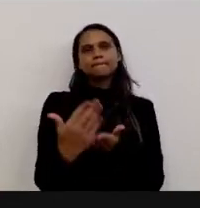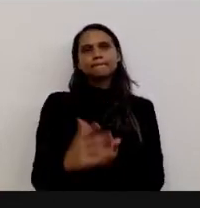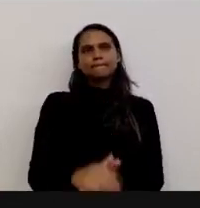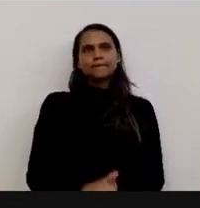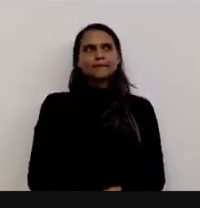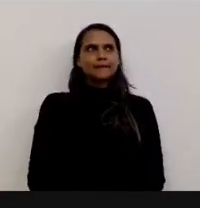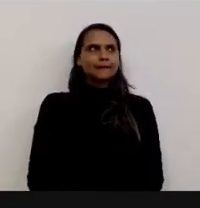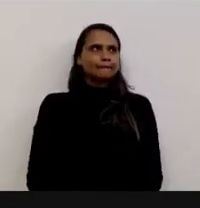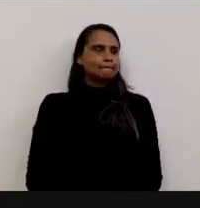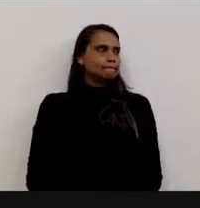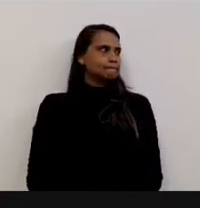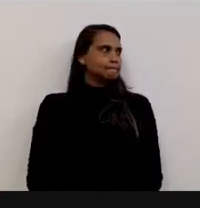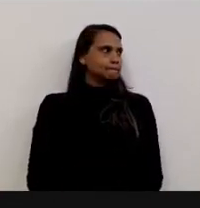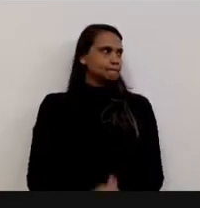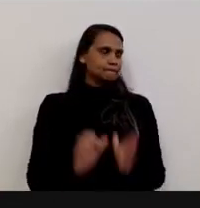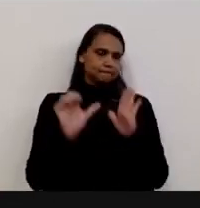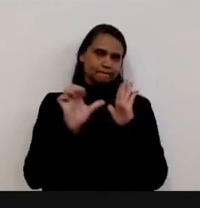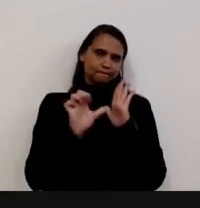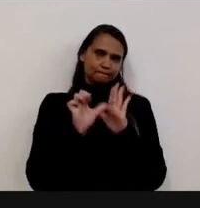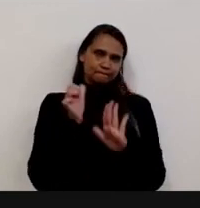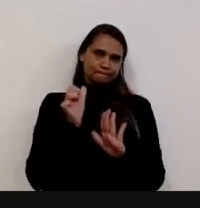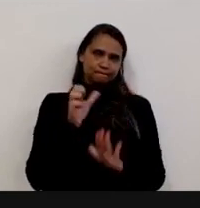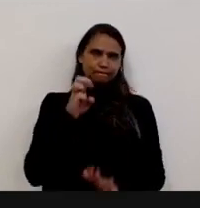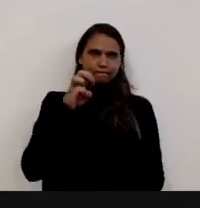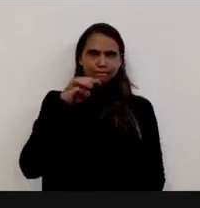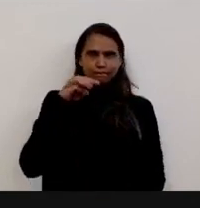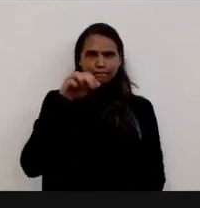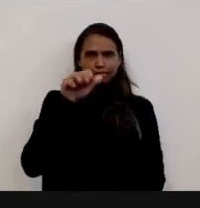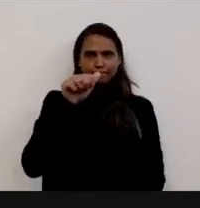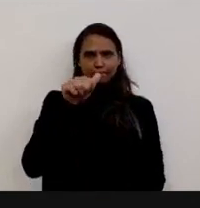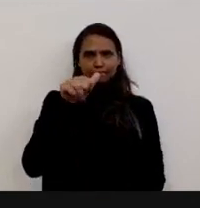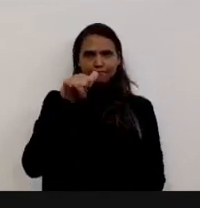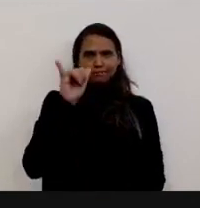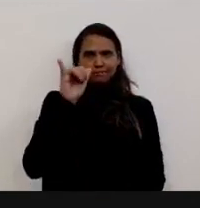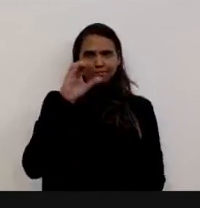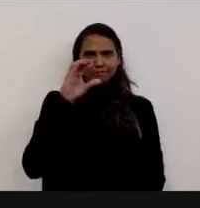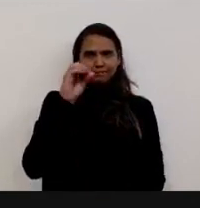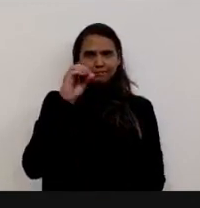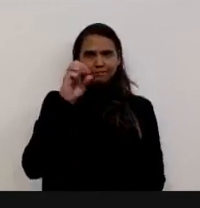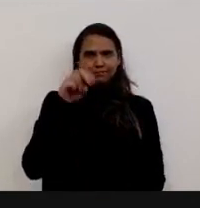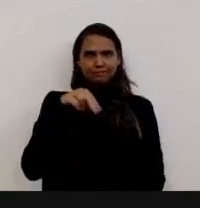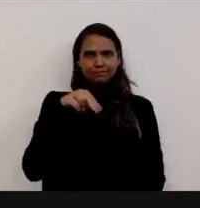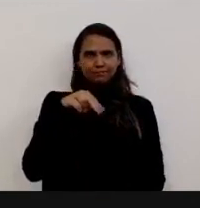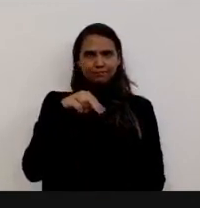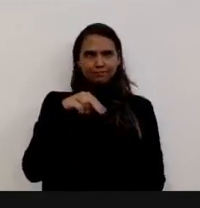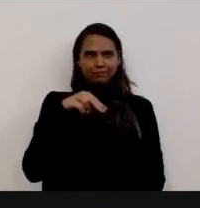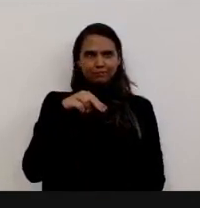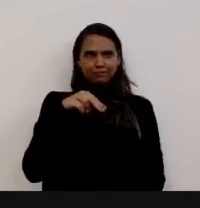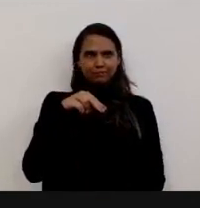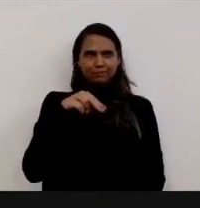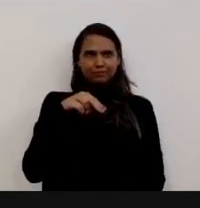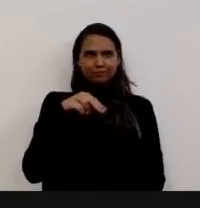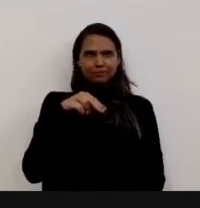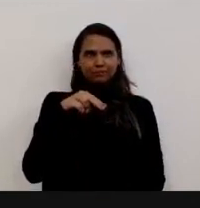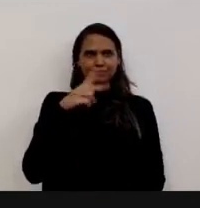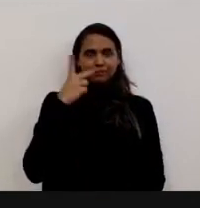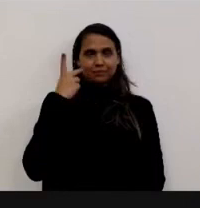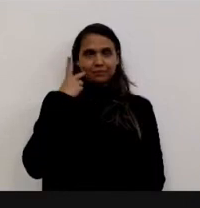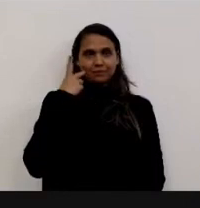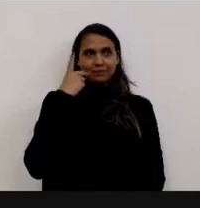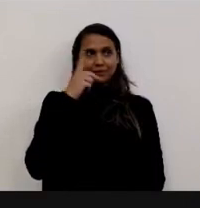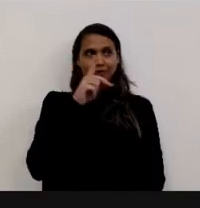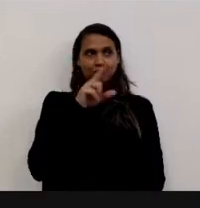Ixi, a primeira pergunta é do Michael, da DTEC, está lá. Para o Rubens, que foi embora.